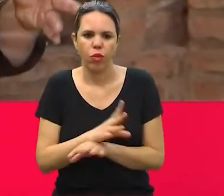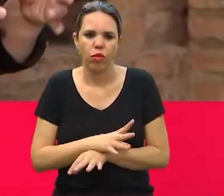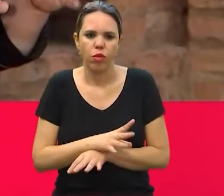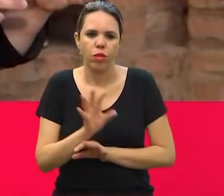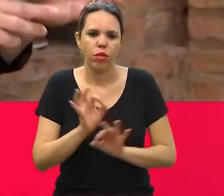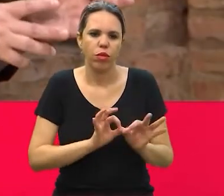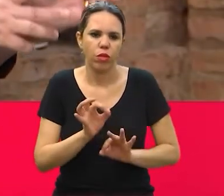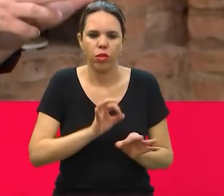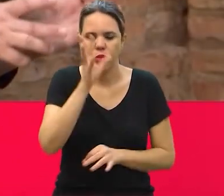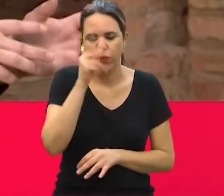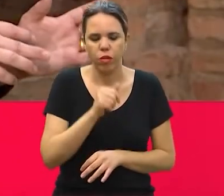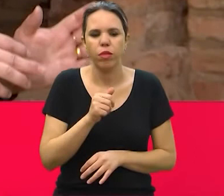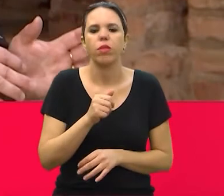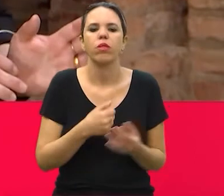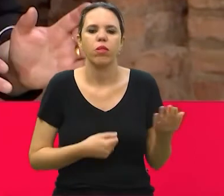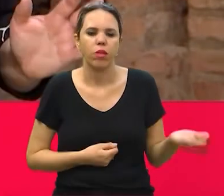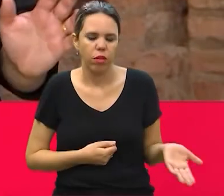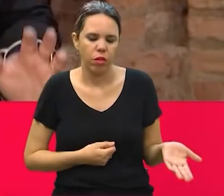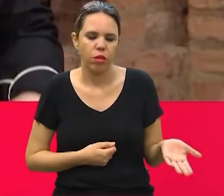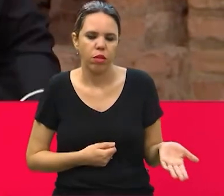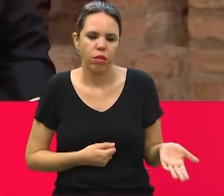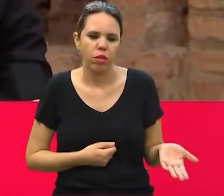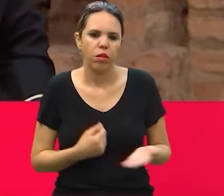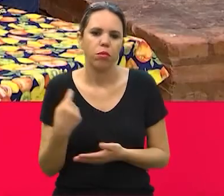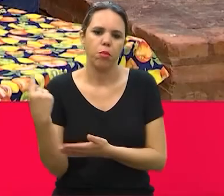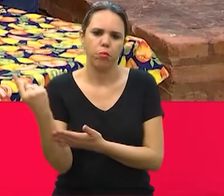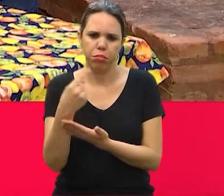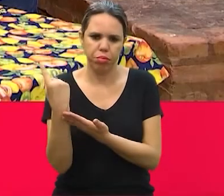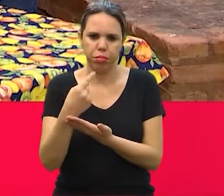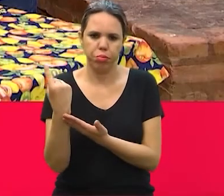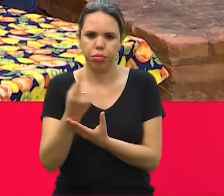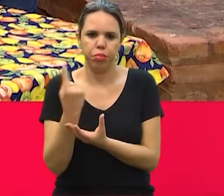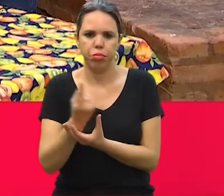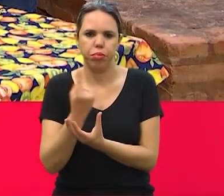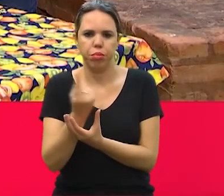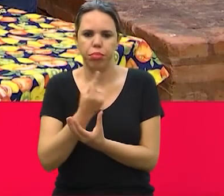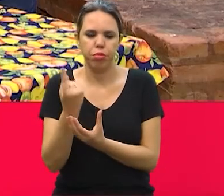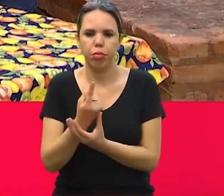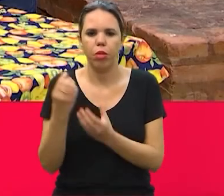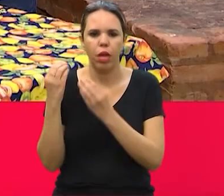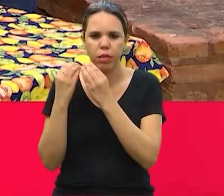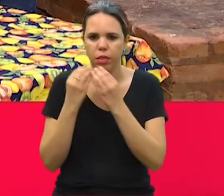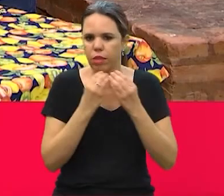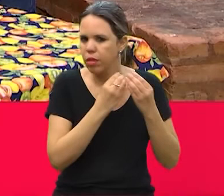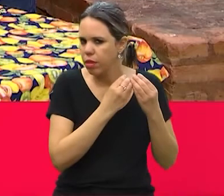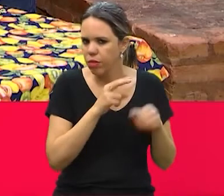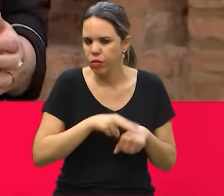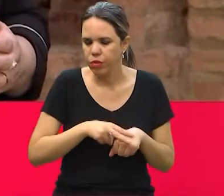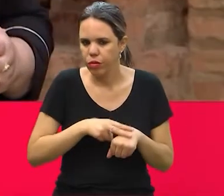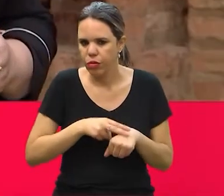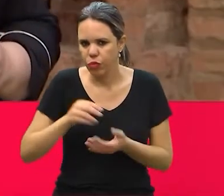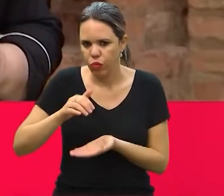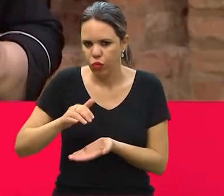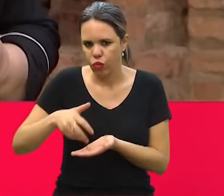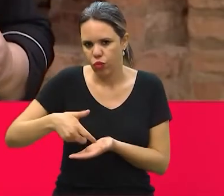o preparo do frango, do refogado, você vai pro liquidificador e vai bater uma lata de milho verde, uma